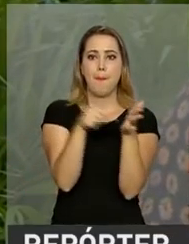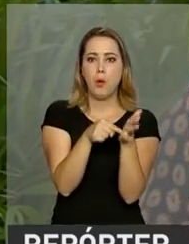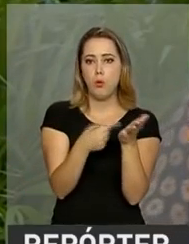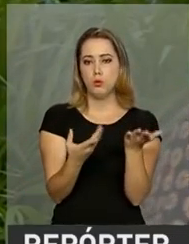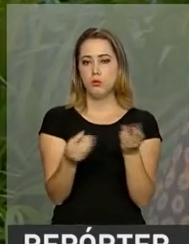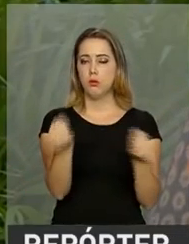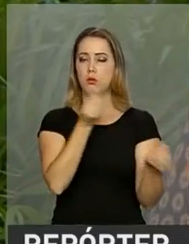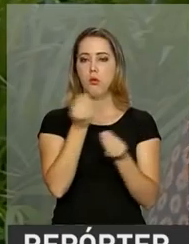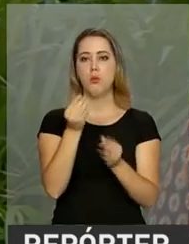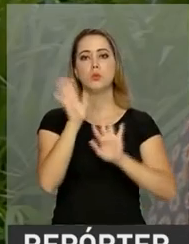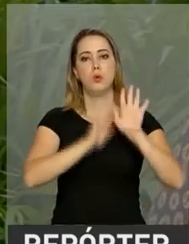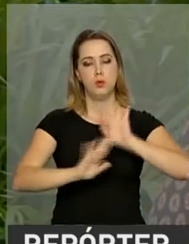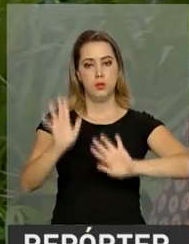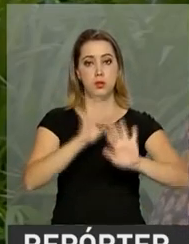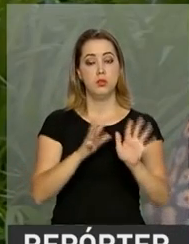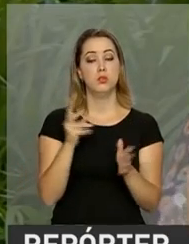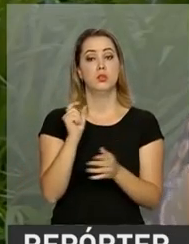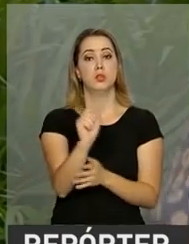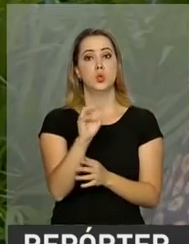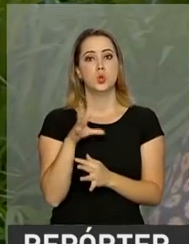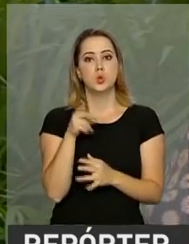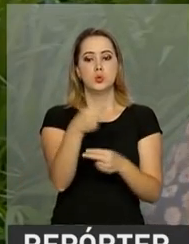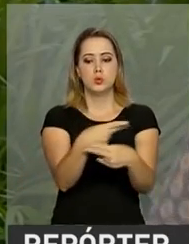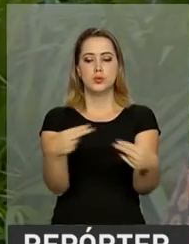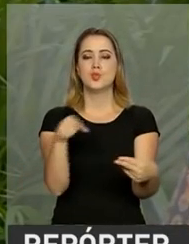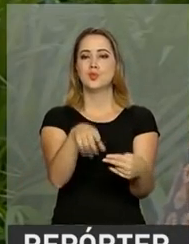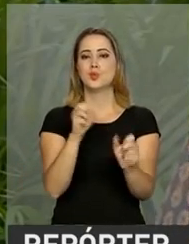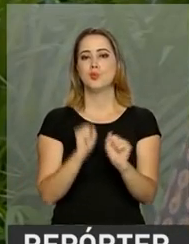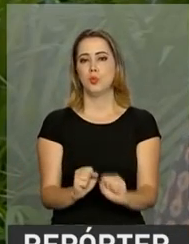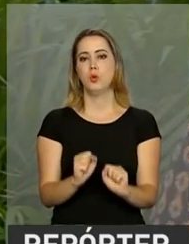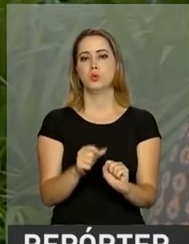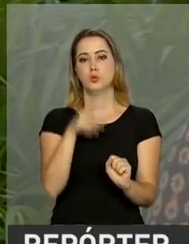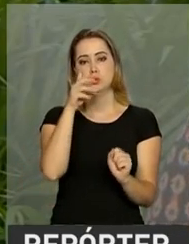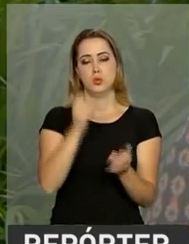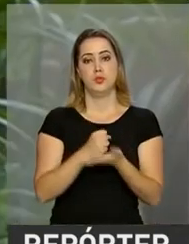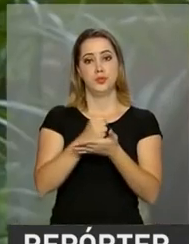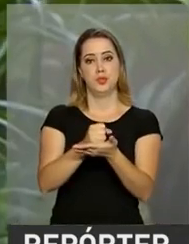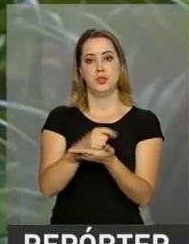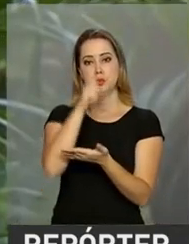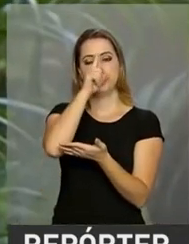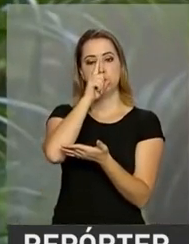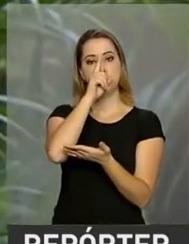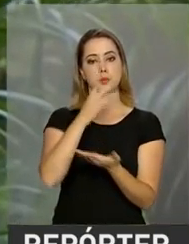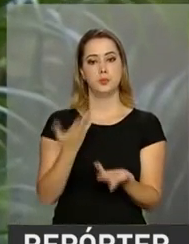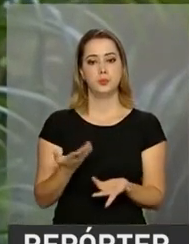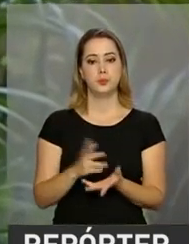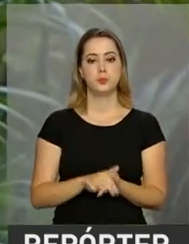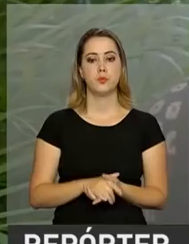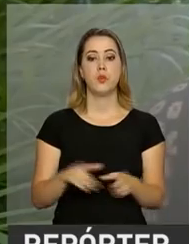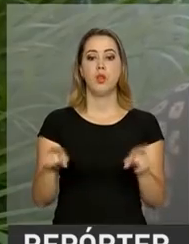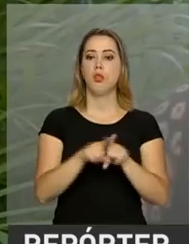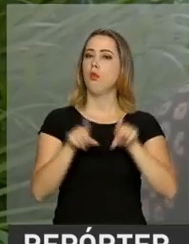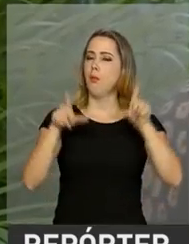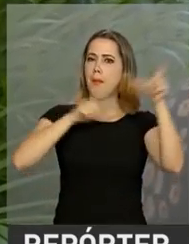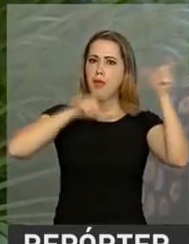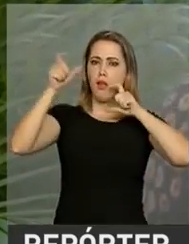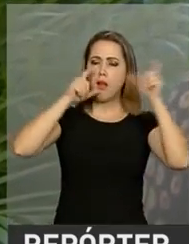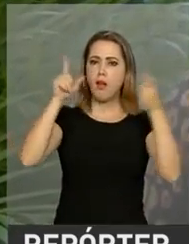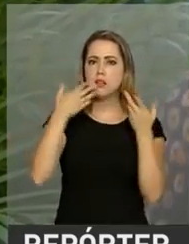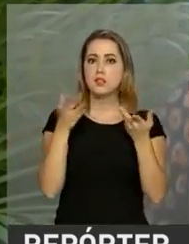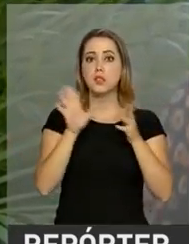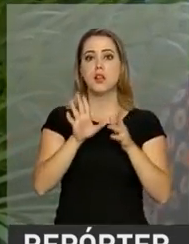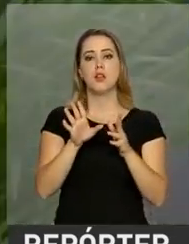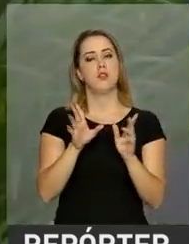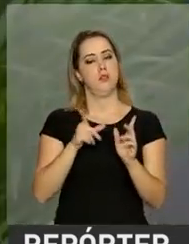e tudo que esse produto possa ter de risco a esse usuário o imetro também Alerta sobre os perigos de